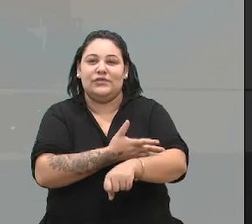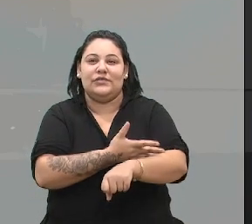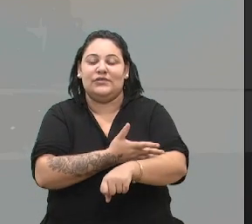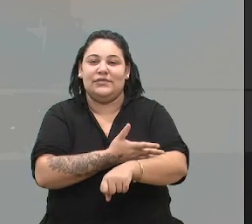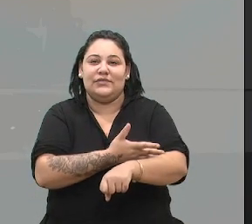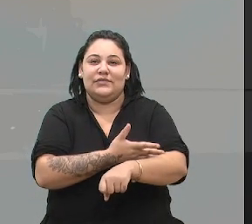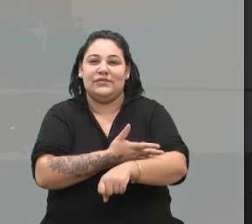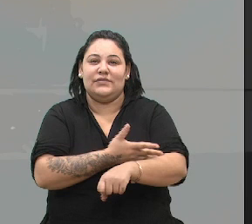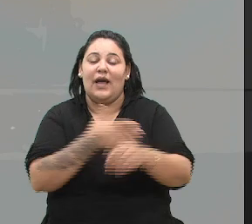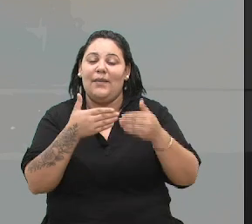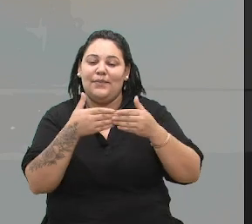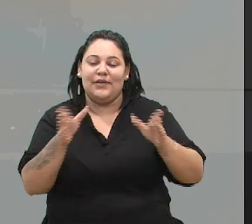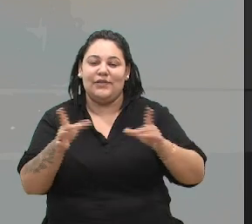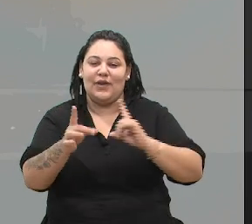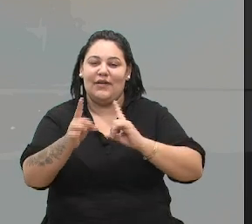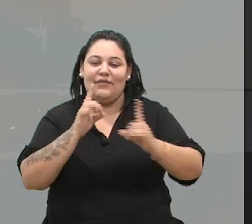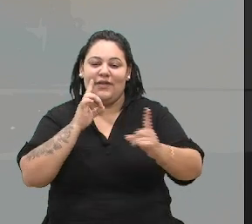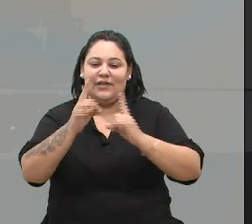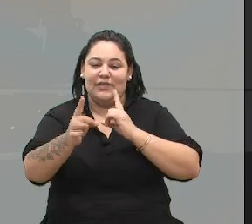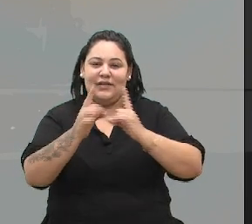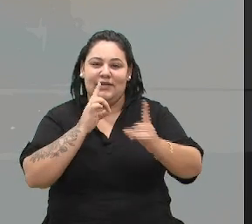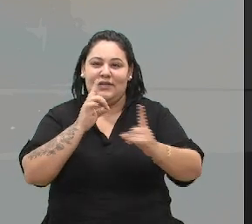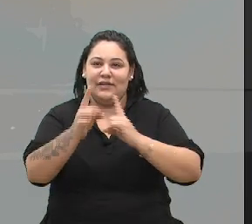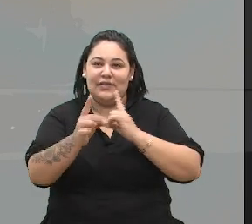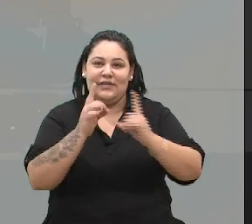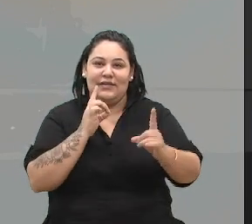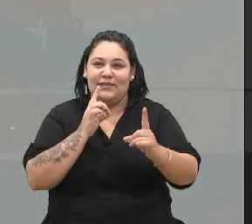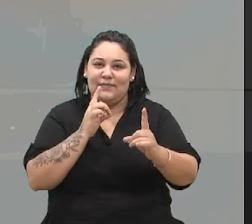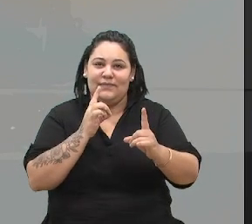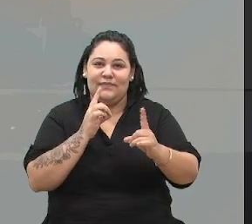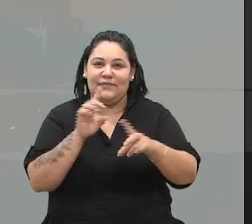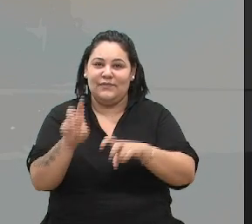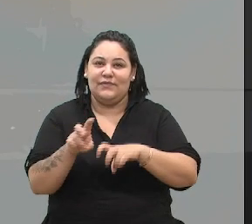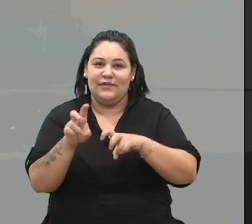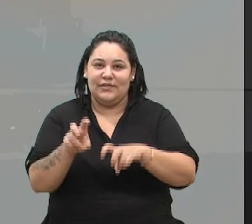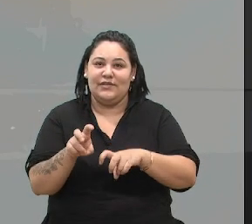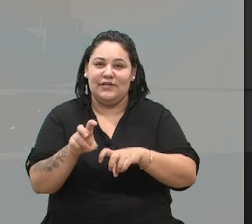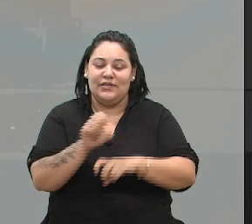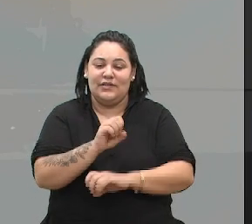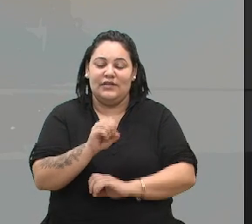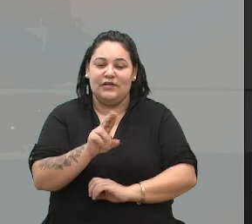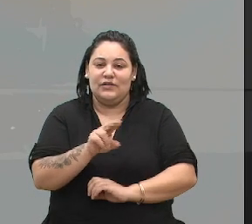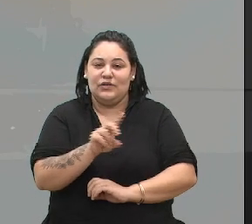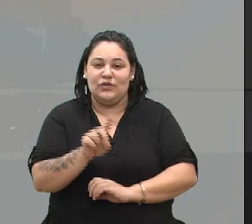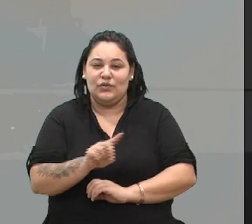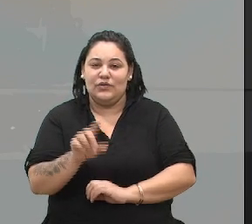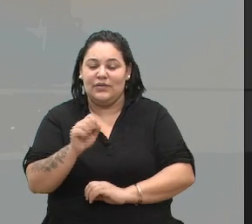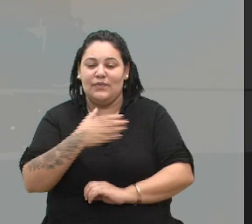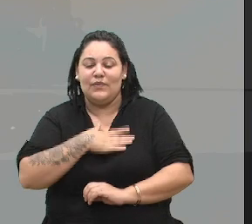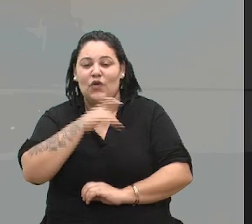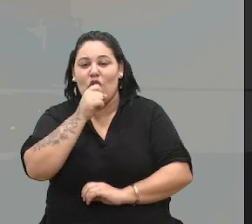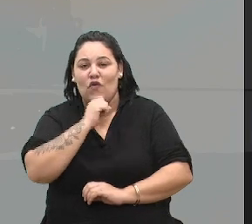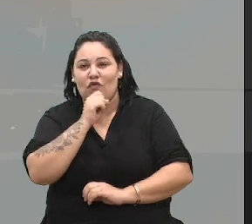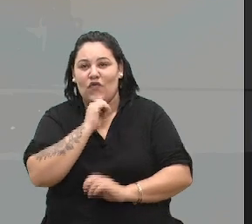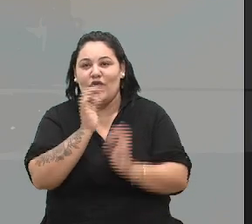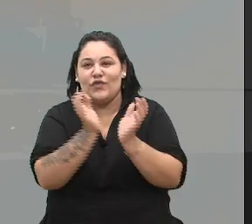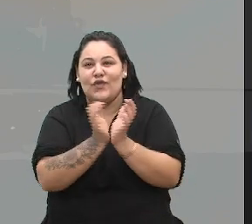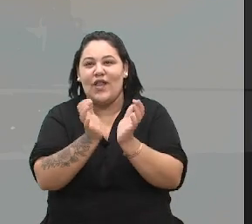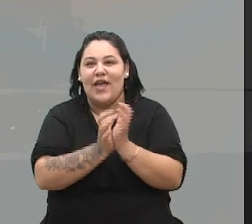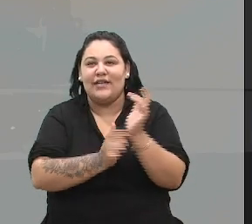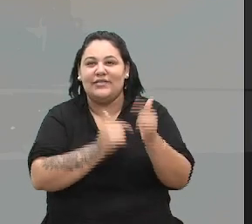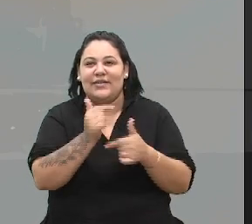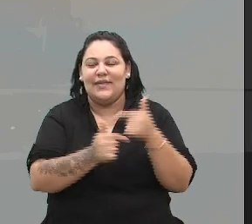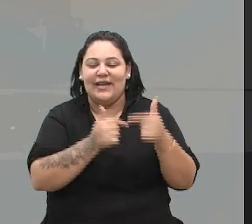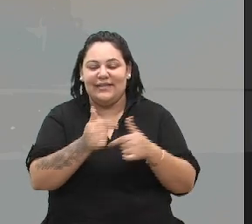avenida principal de Fazenda Souza, Dante Marcucci. Meu avô e seus colegas abrindo a avenida Dante Marcucci de